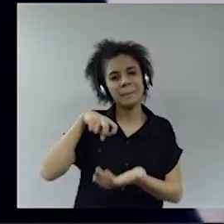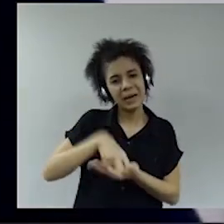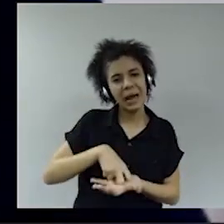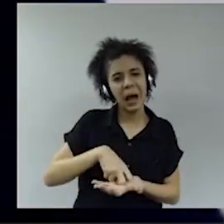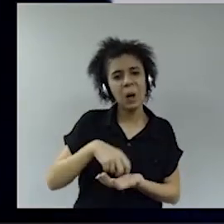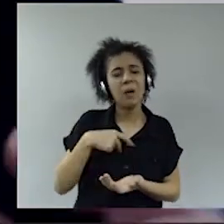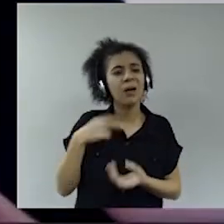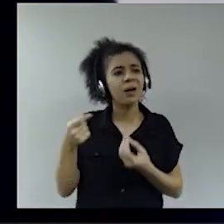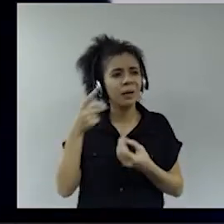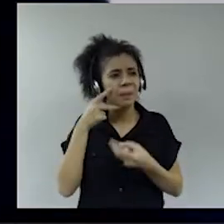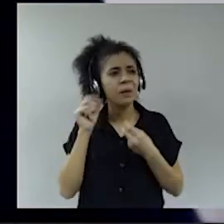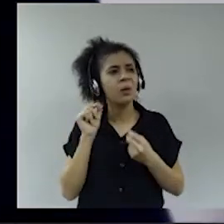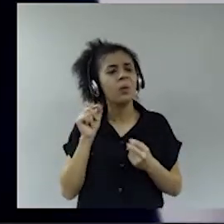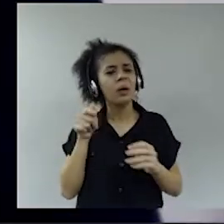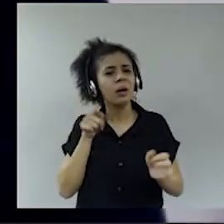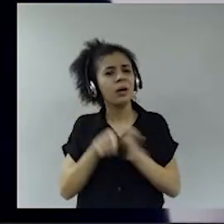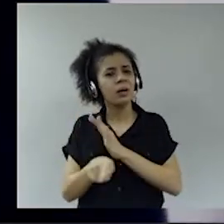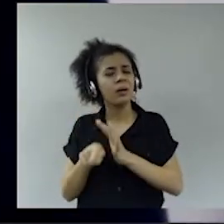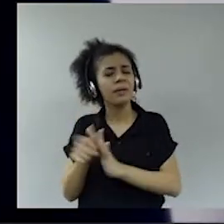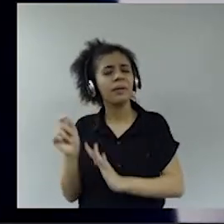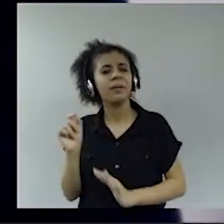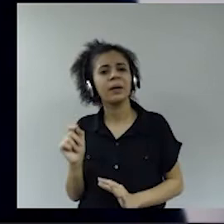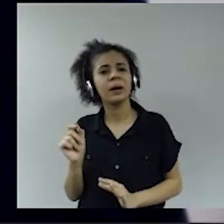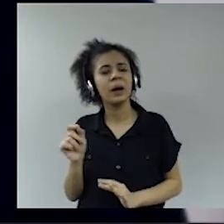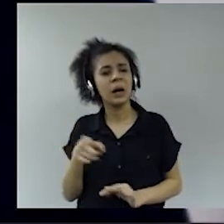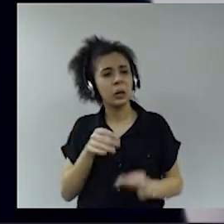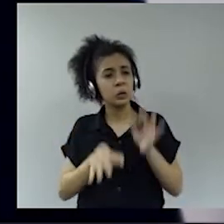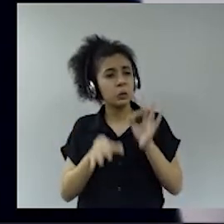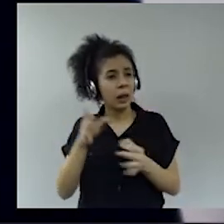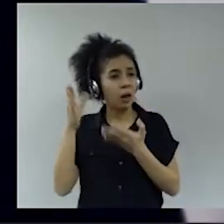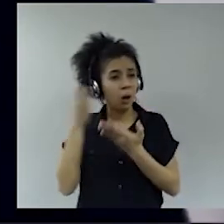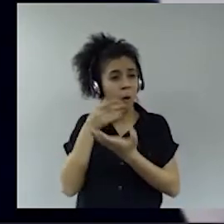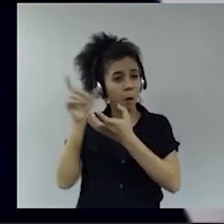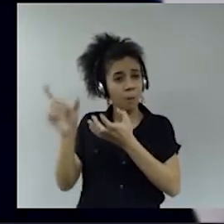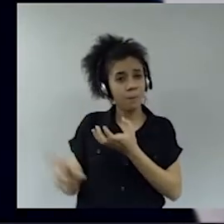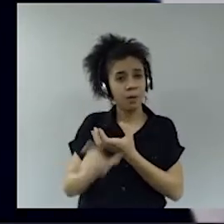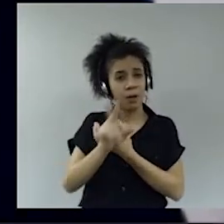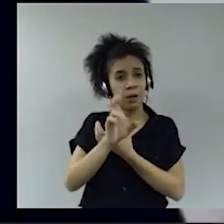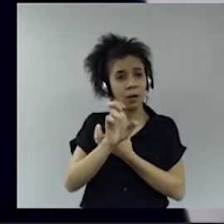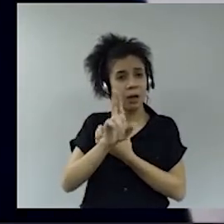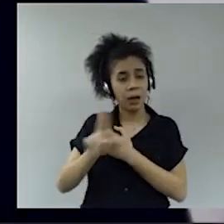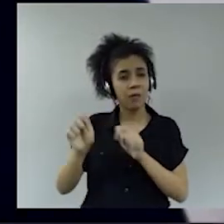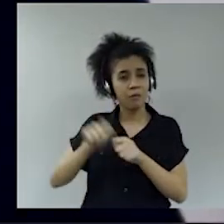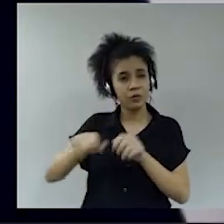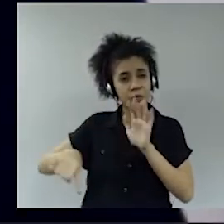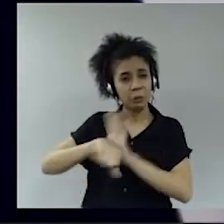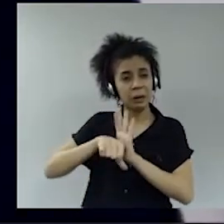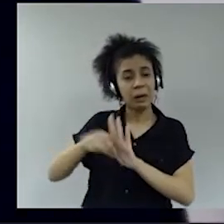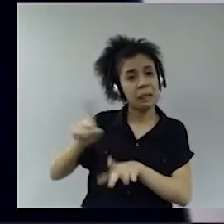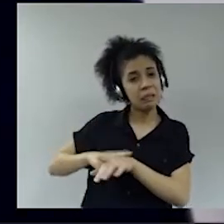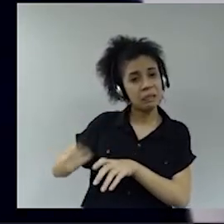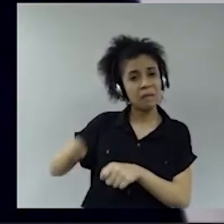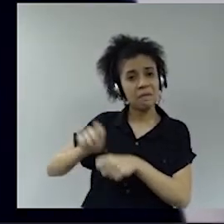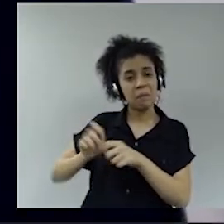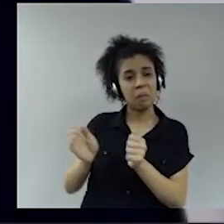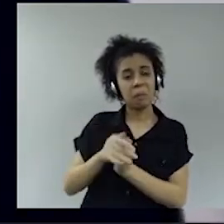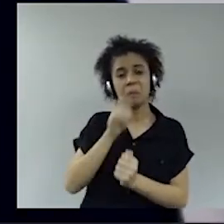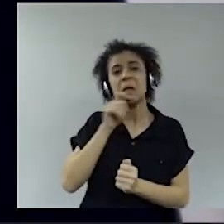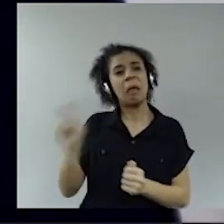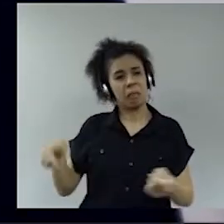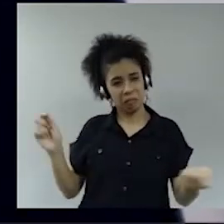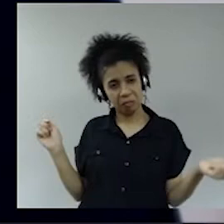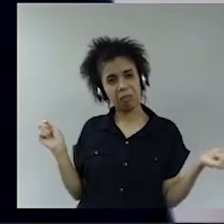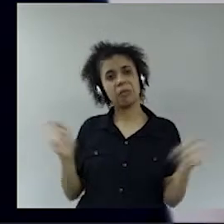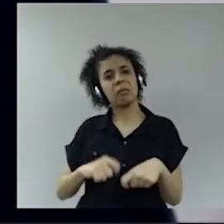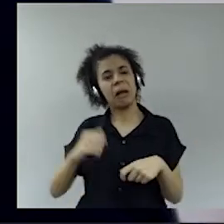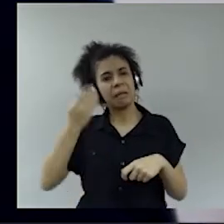bem, e era perguntado ao jurado: o réu, ao tempo da ação ou omissão, tinha plena